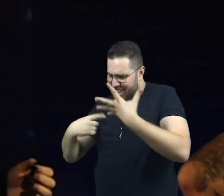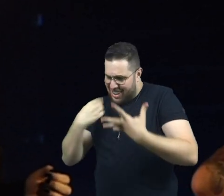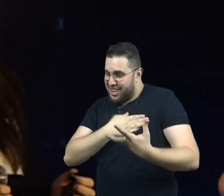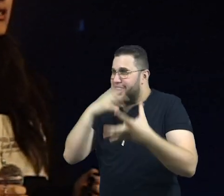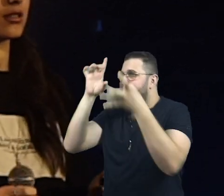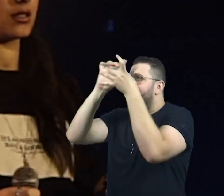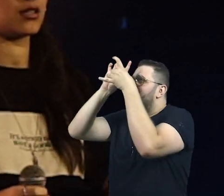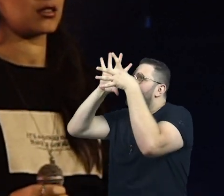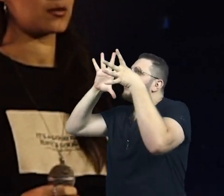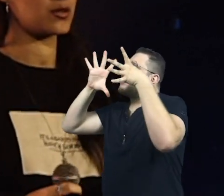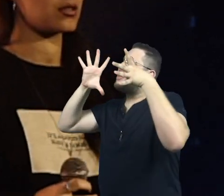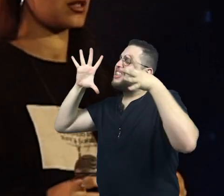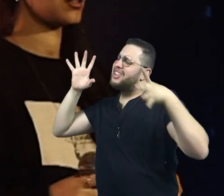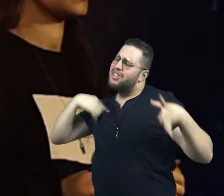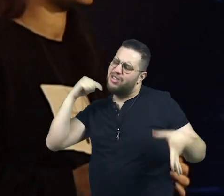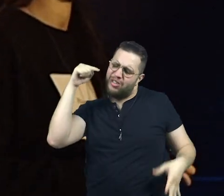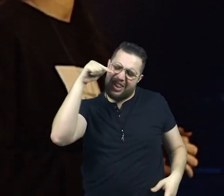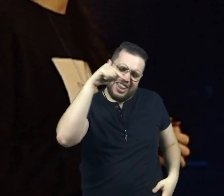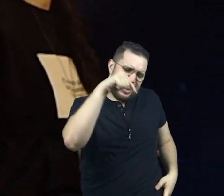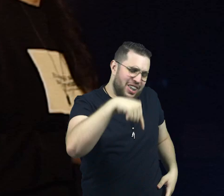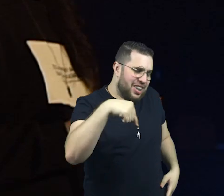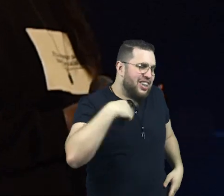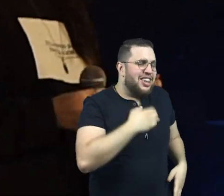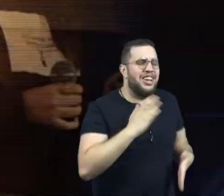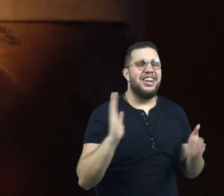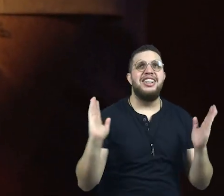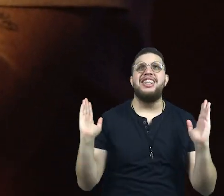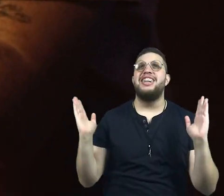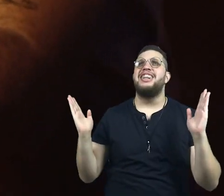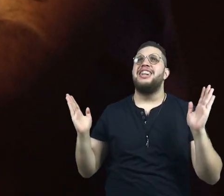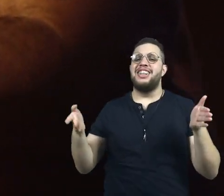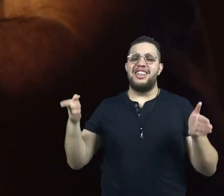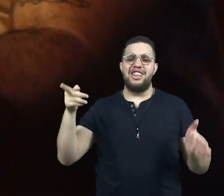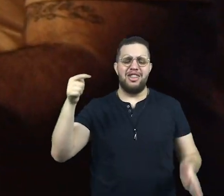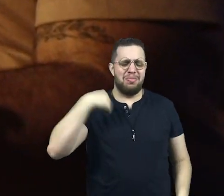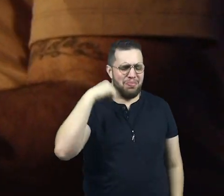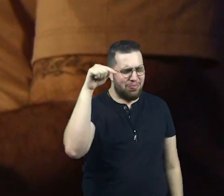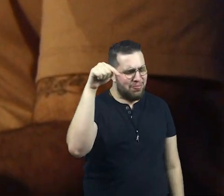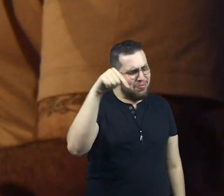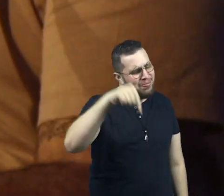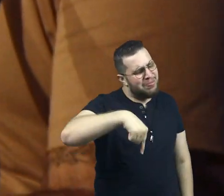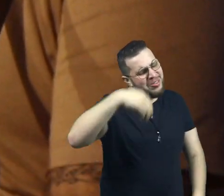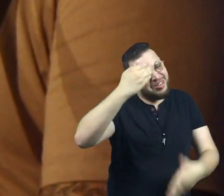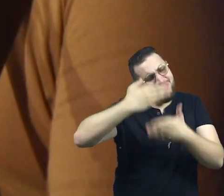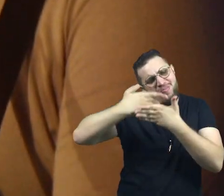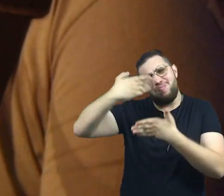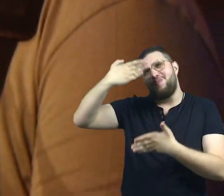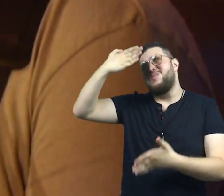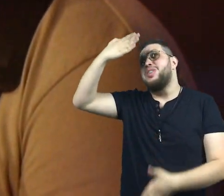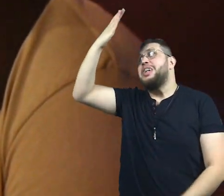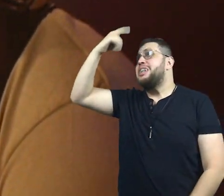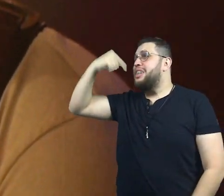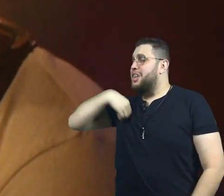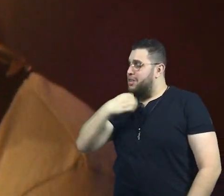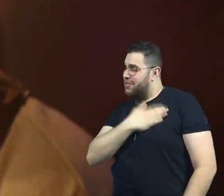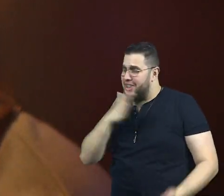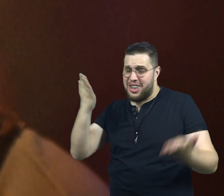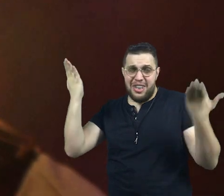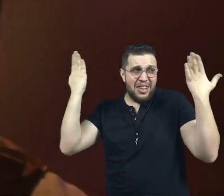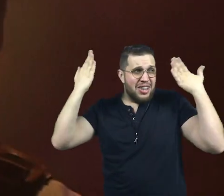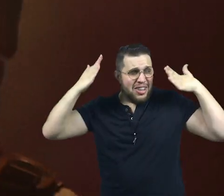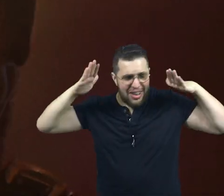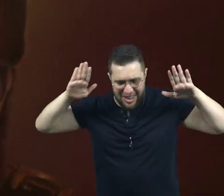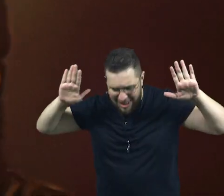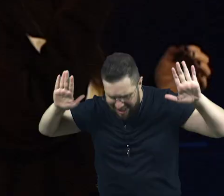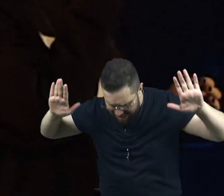bondade libertas meu ser do calor deste lugar.